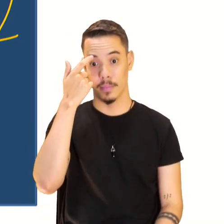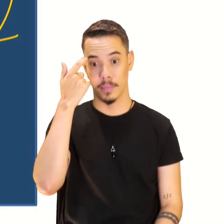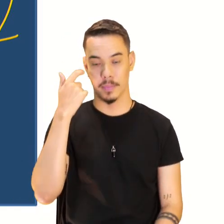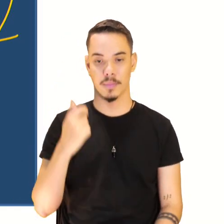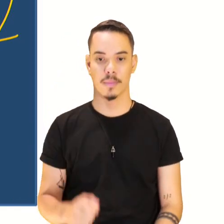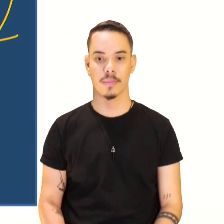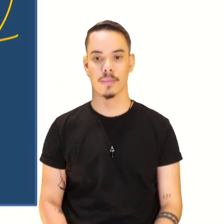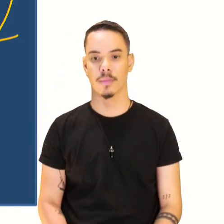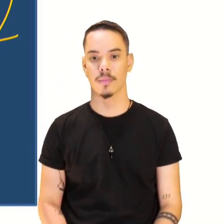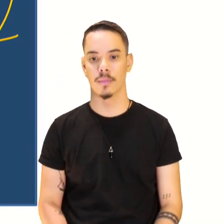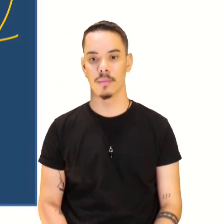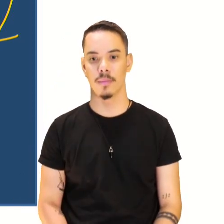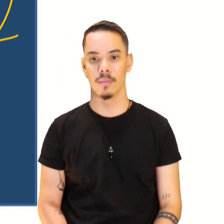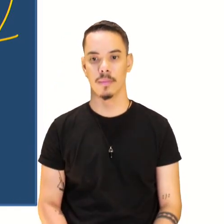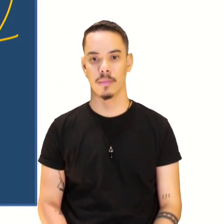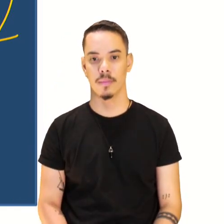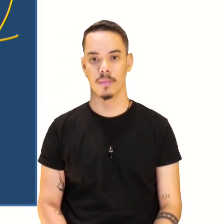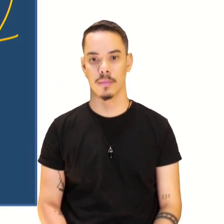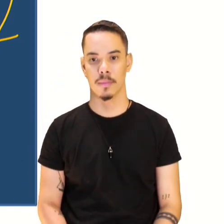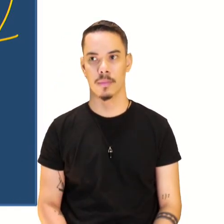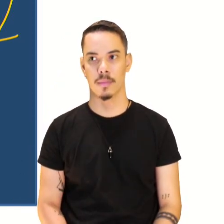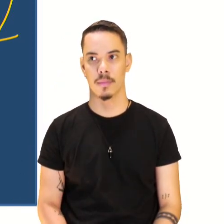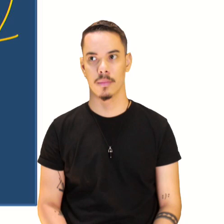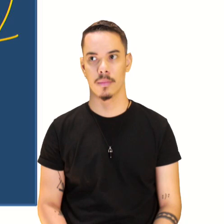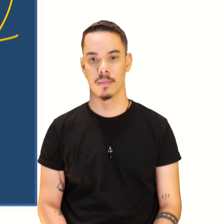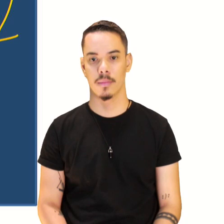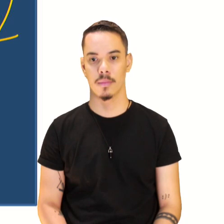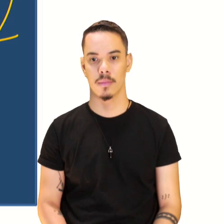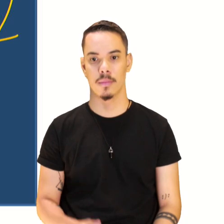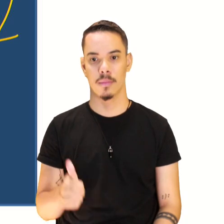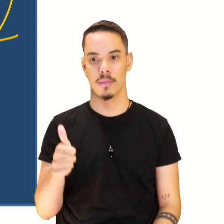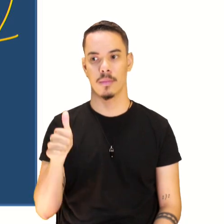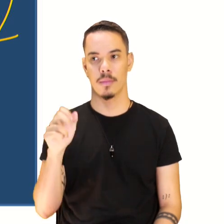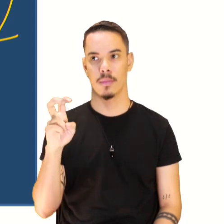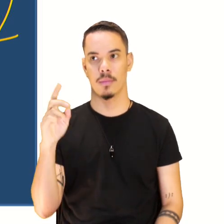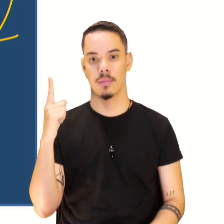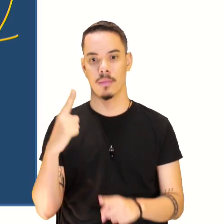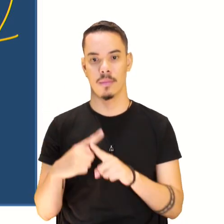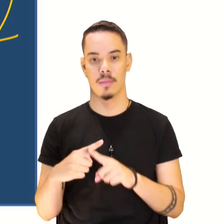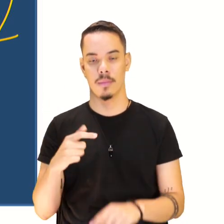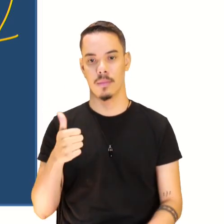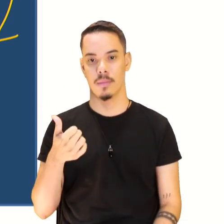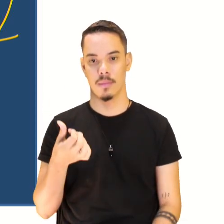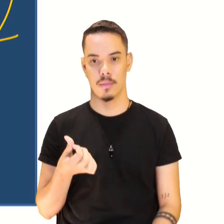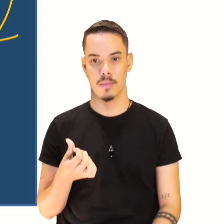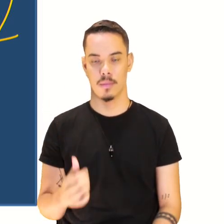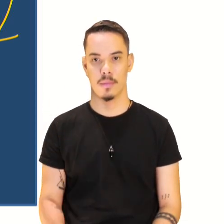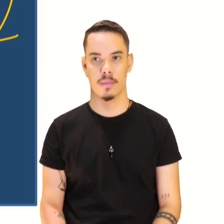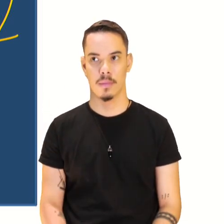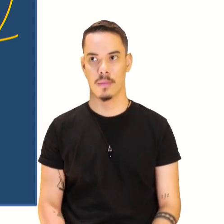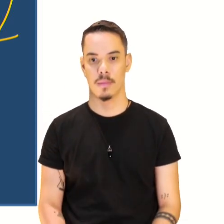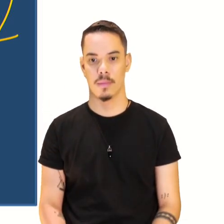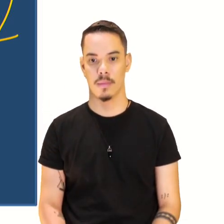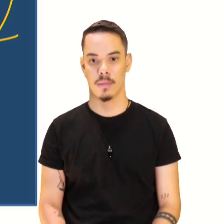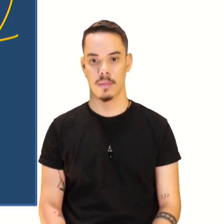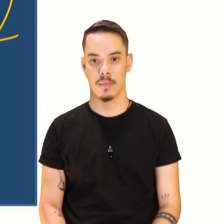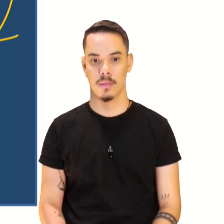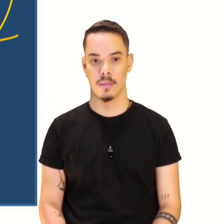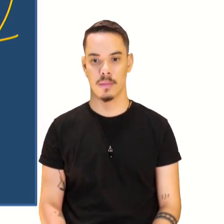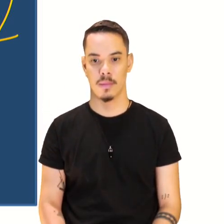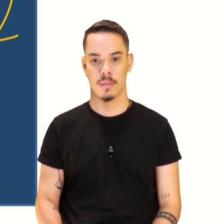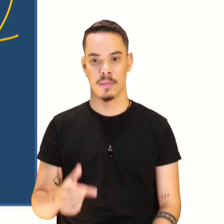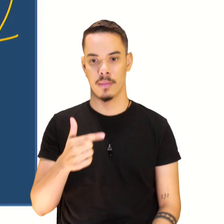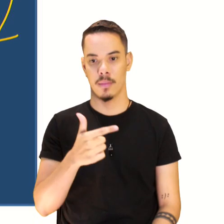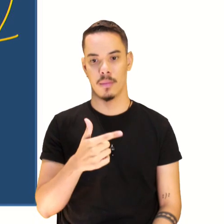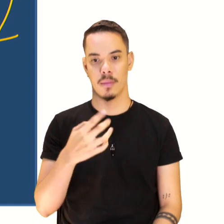15 vezes 16 15 vezes 160 com 80 240 se